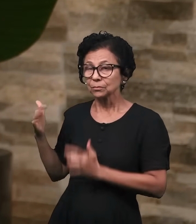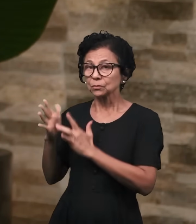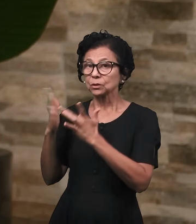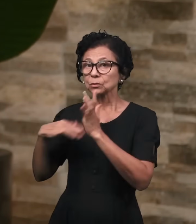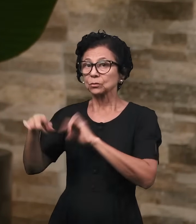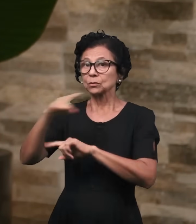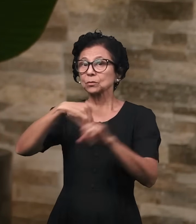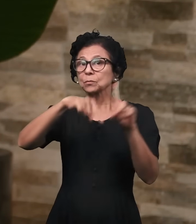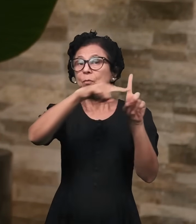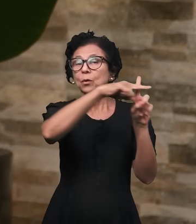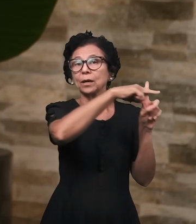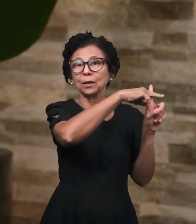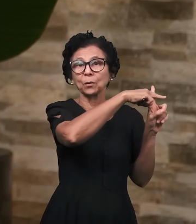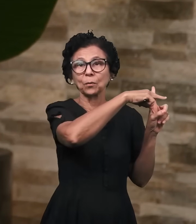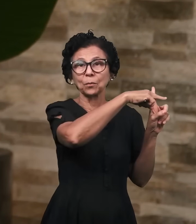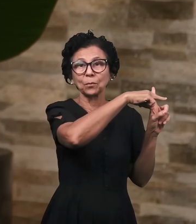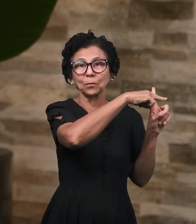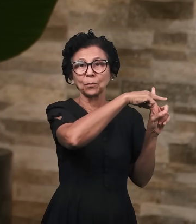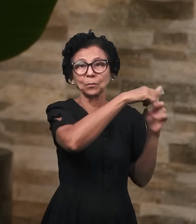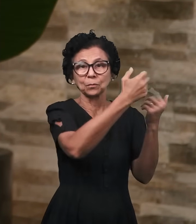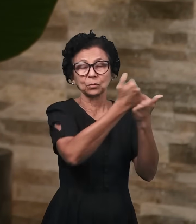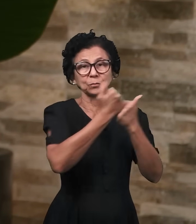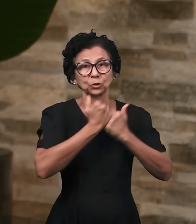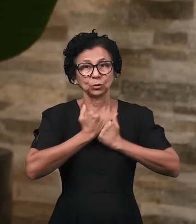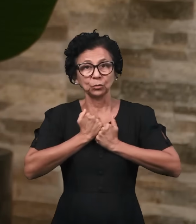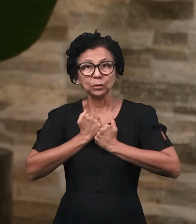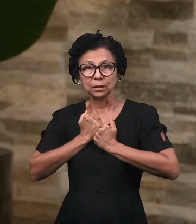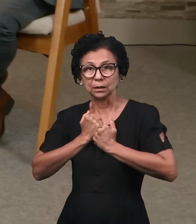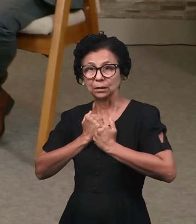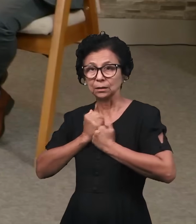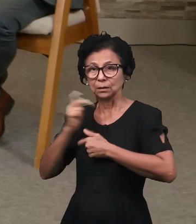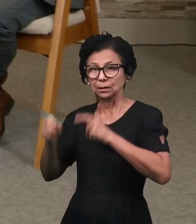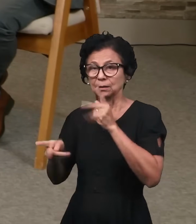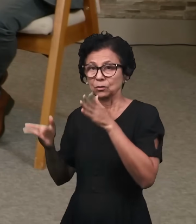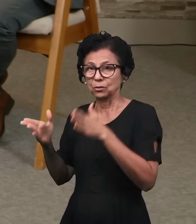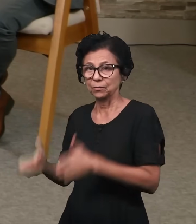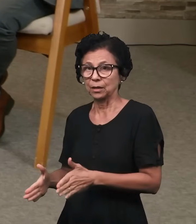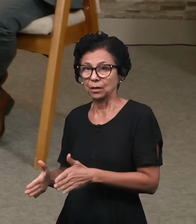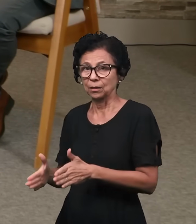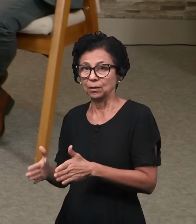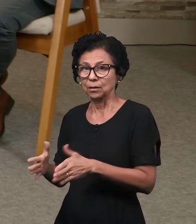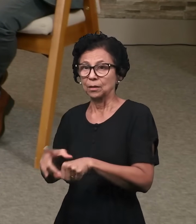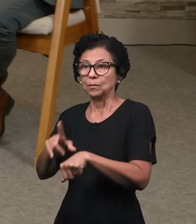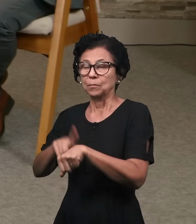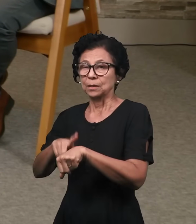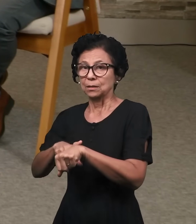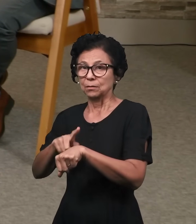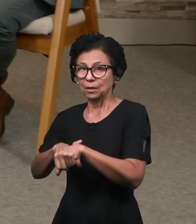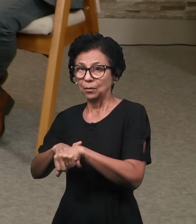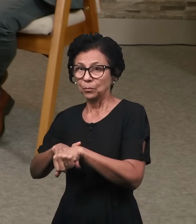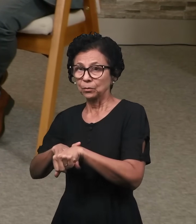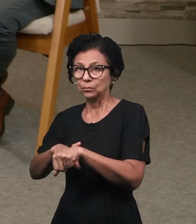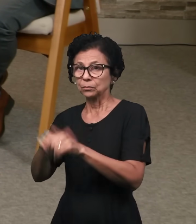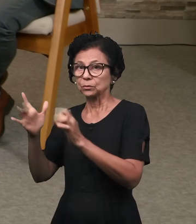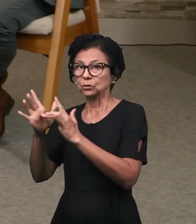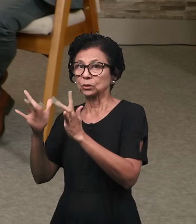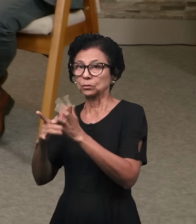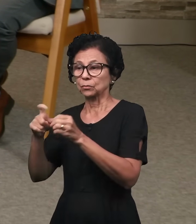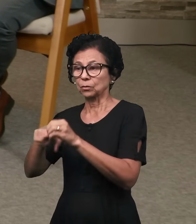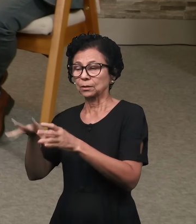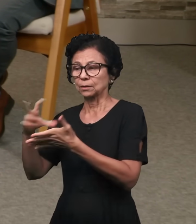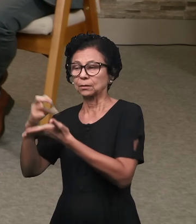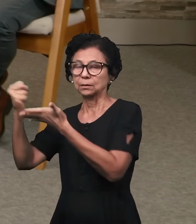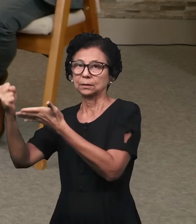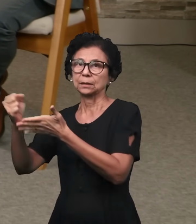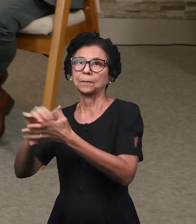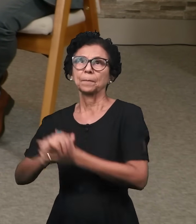seremos arrancados com mão forte para morarmos com o Senhor na eternidade. Essa é a nossa expectativa, Maranata. Então, pastor, eu vejo a angústia dos meus jovens, dos